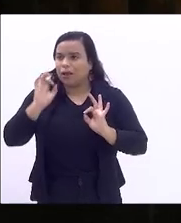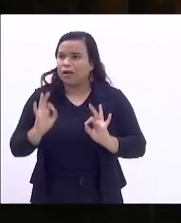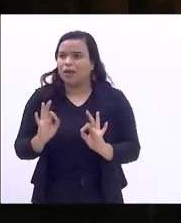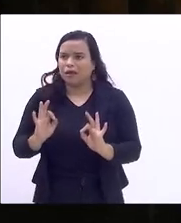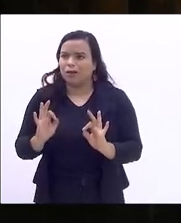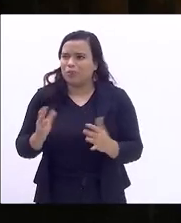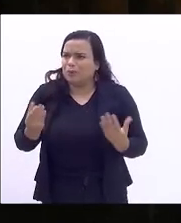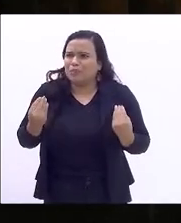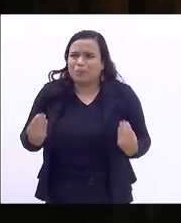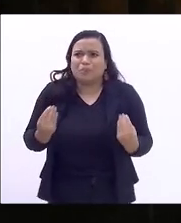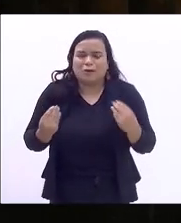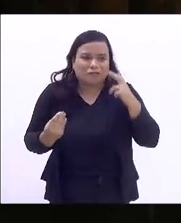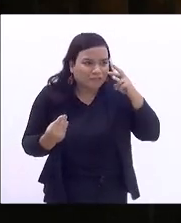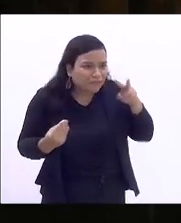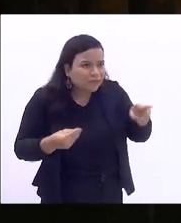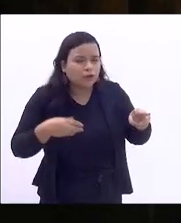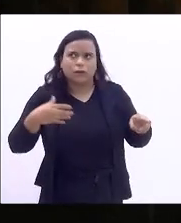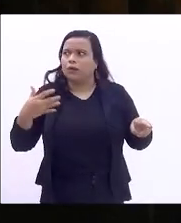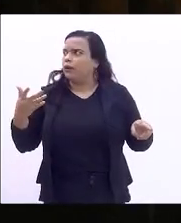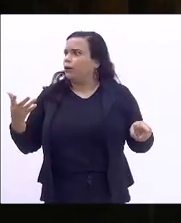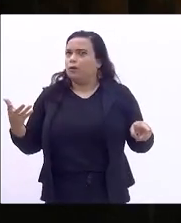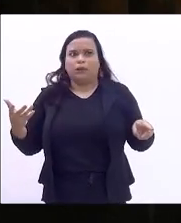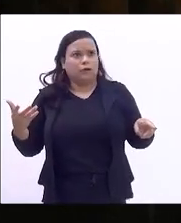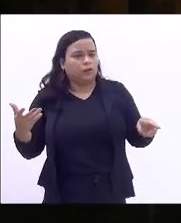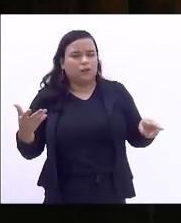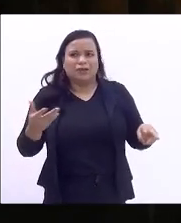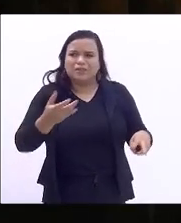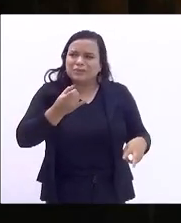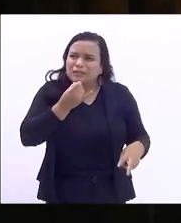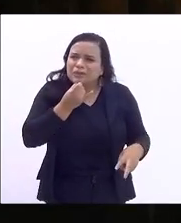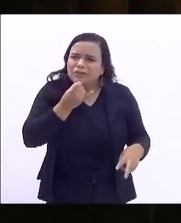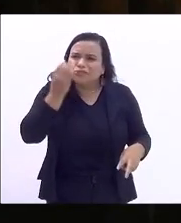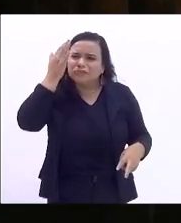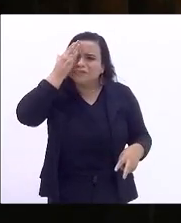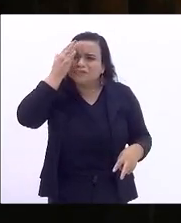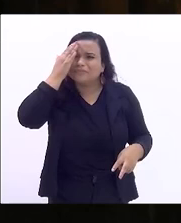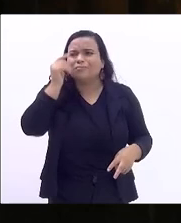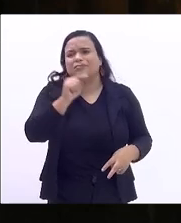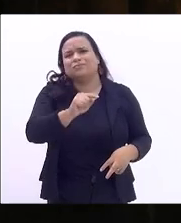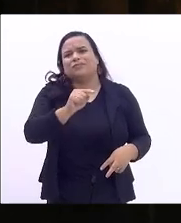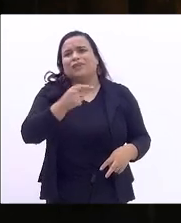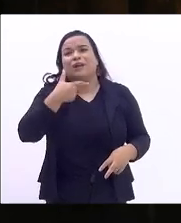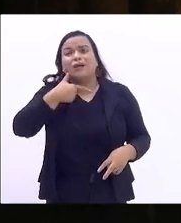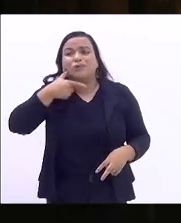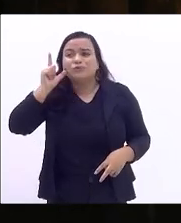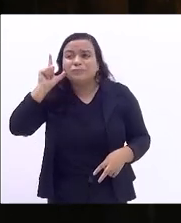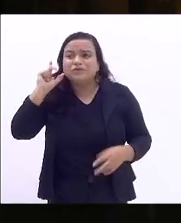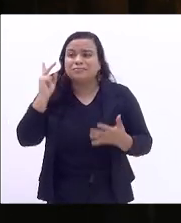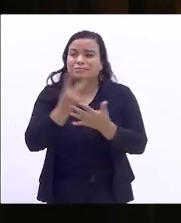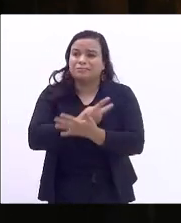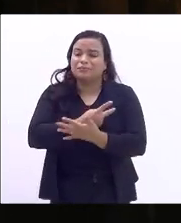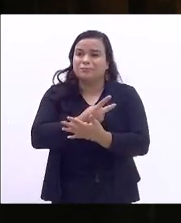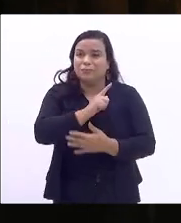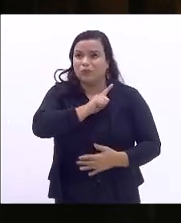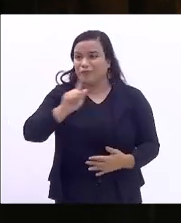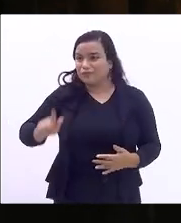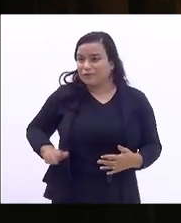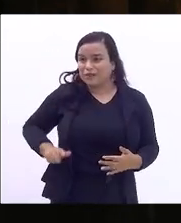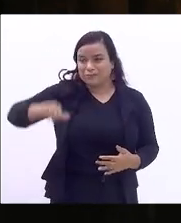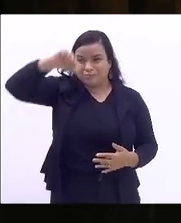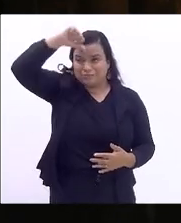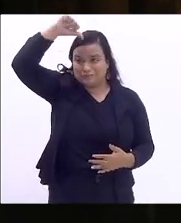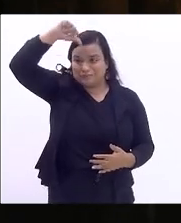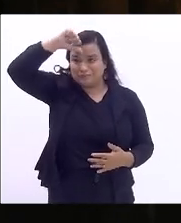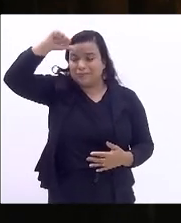para mim chega a ser um momento até triste de ter que saber que no dia de ontem o governador Cláudio Castro